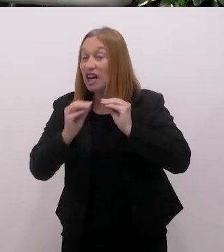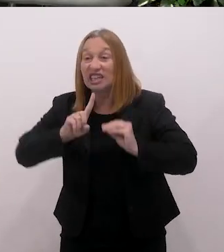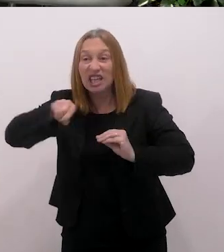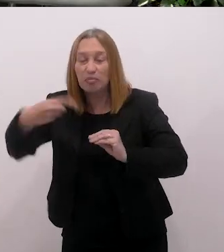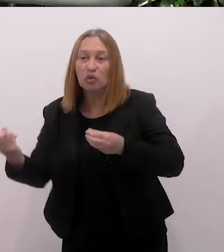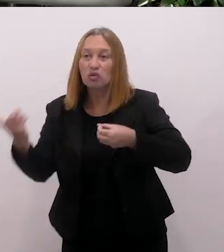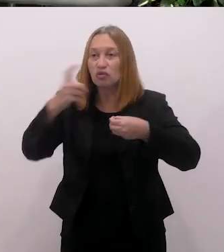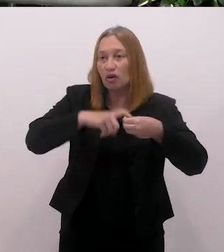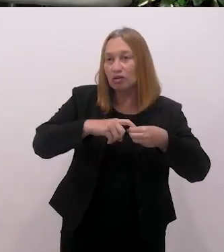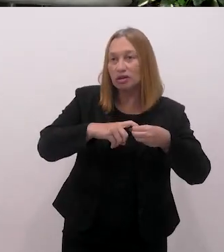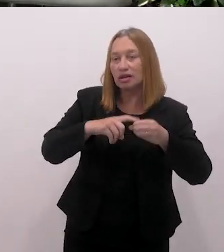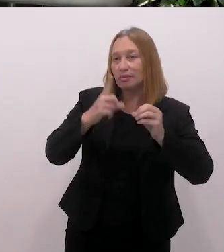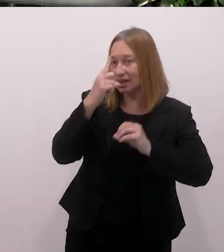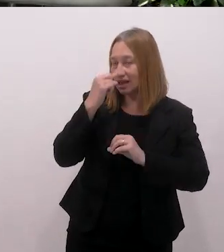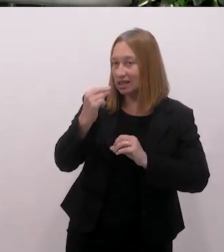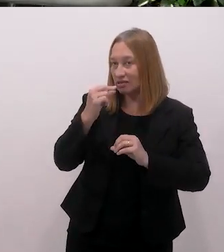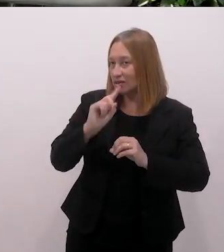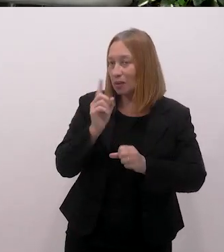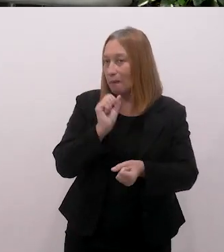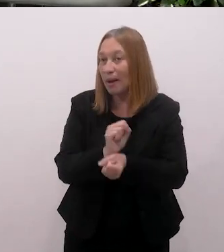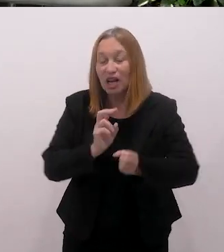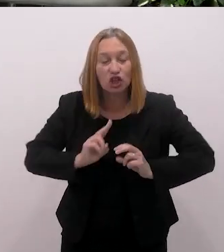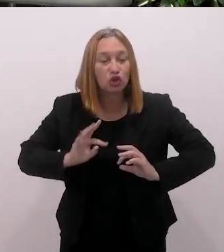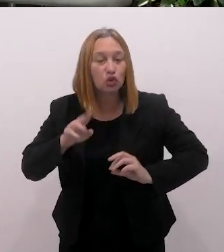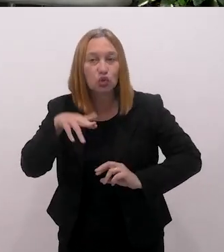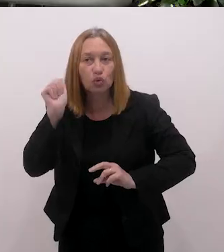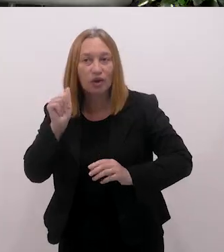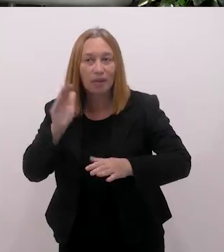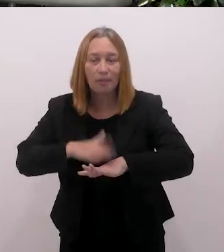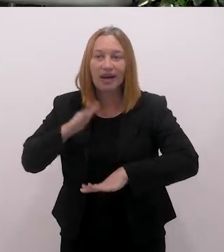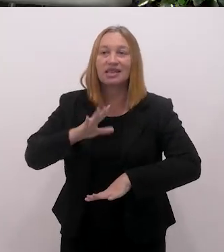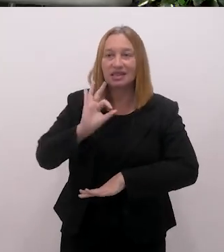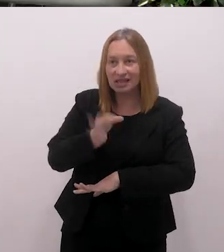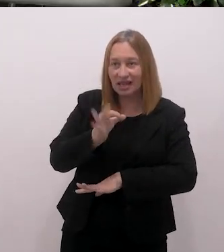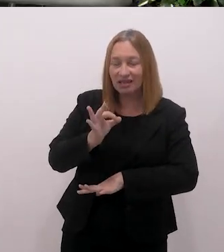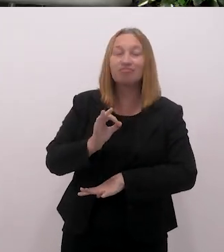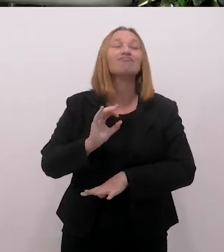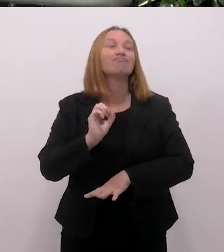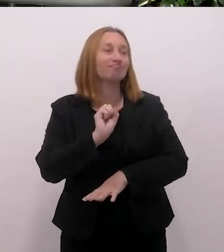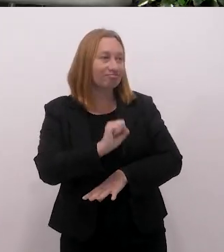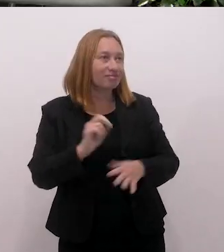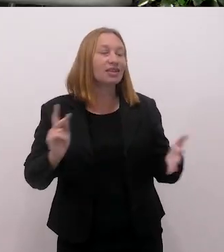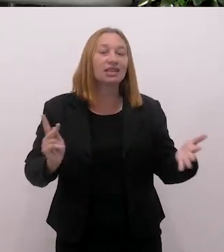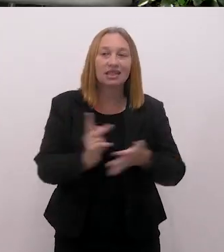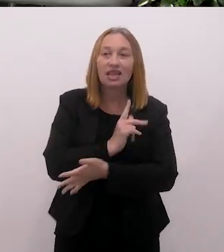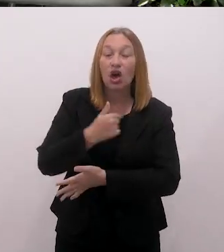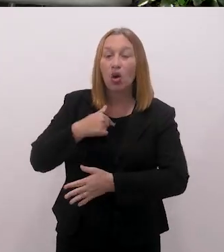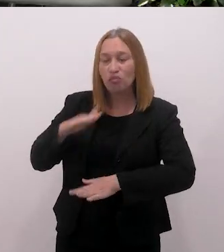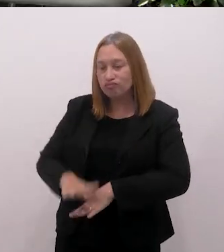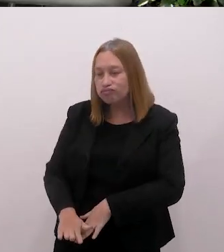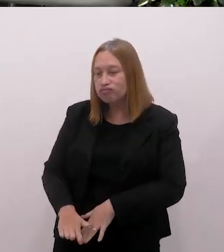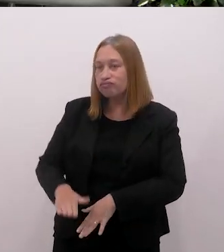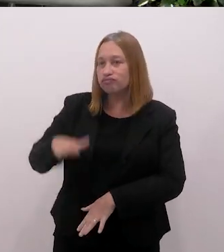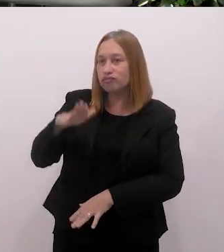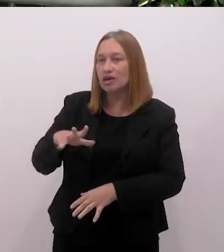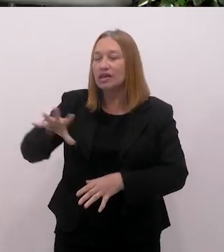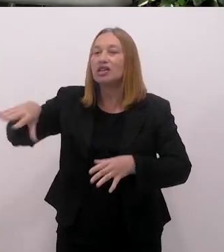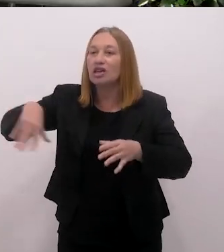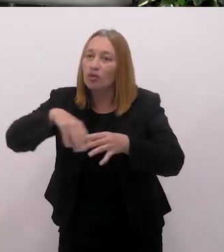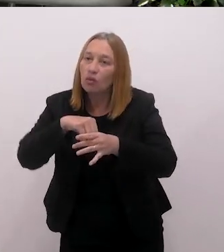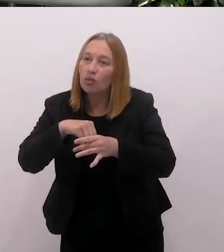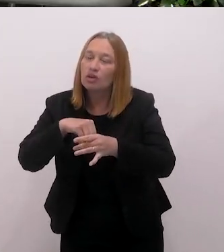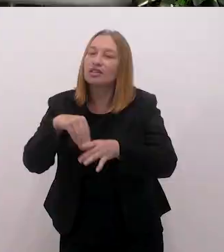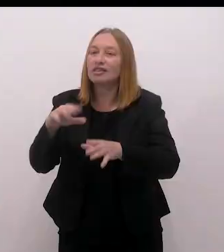vai para Narizinho e não parou nunca mais, foi isso mesmo? Foi assim que aconteceu. Eu cresci dentro já